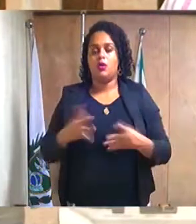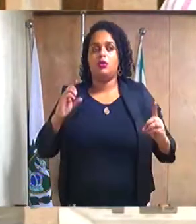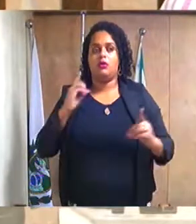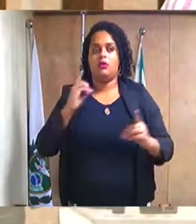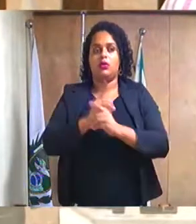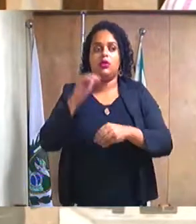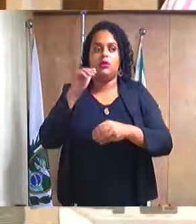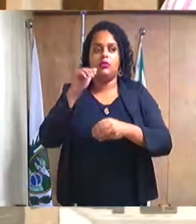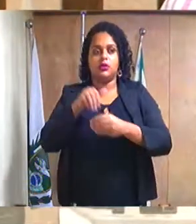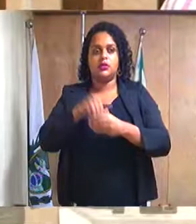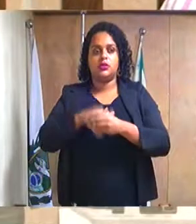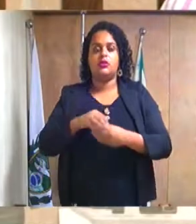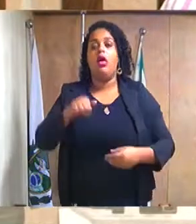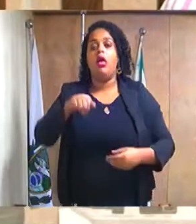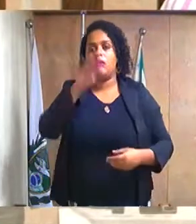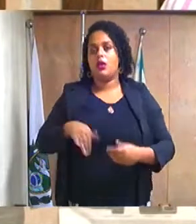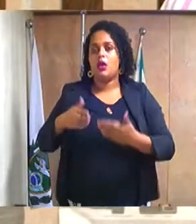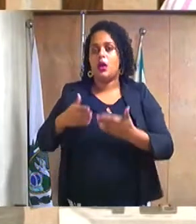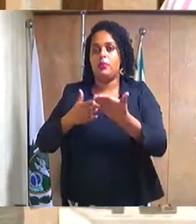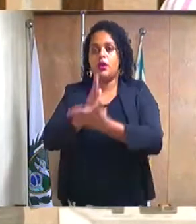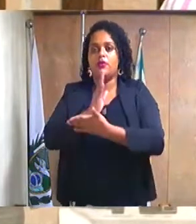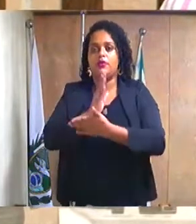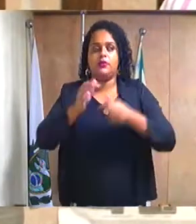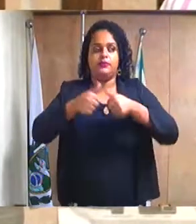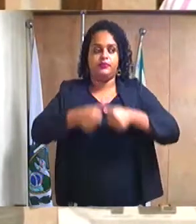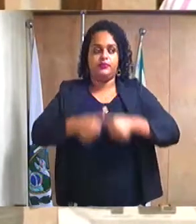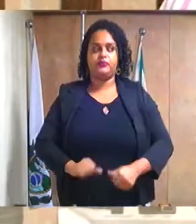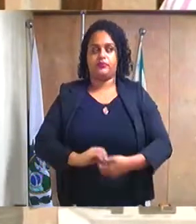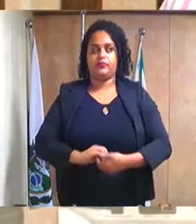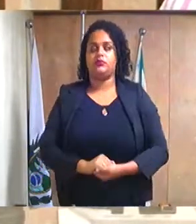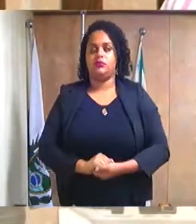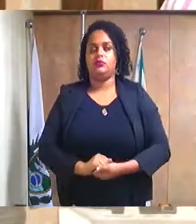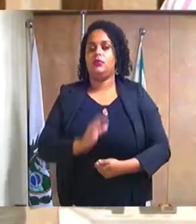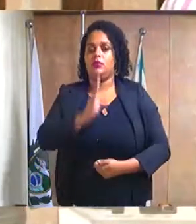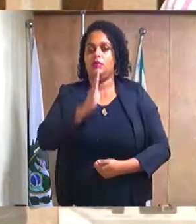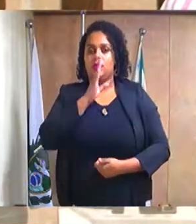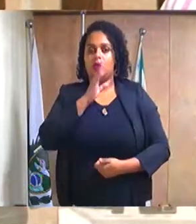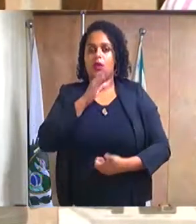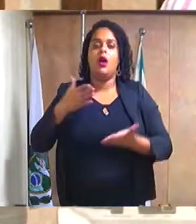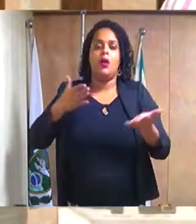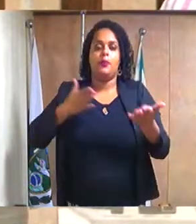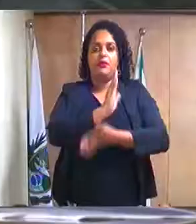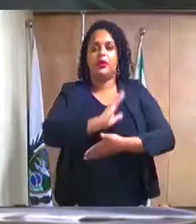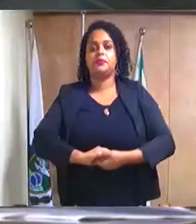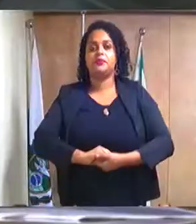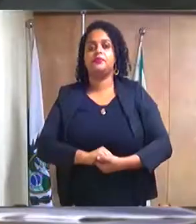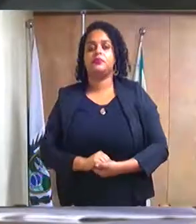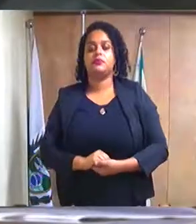votação. Vereadores que aprovam, permaneçam como estão. Aprovado por unanimidade.